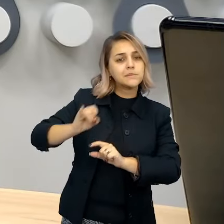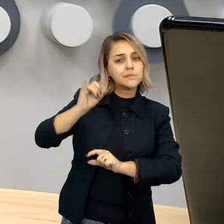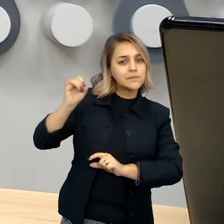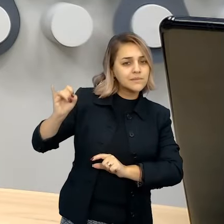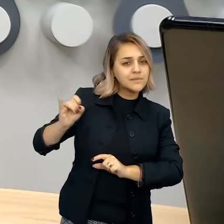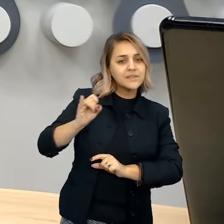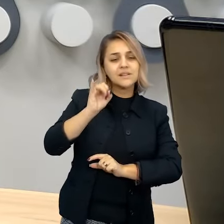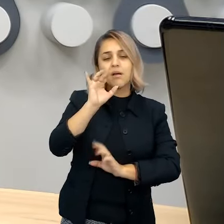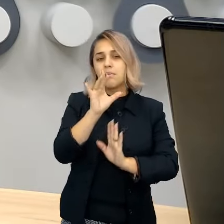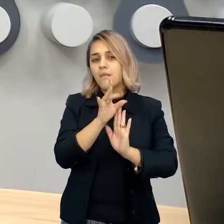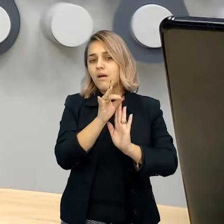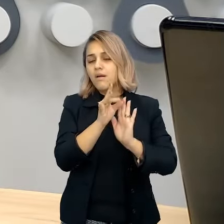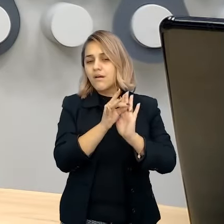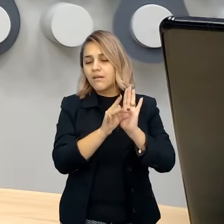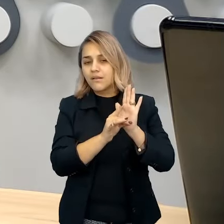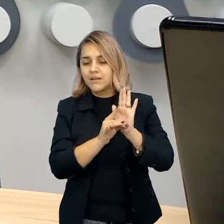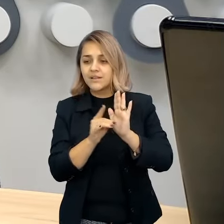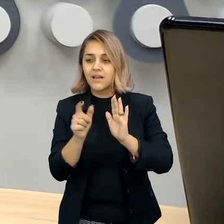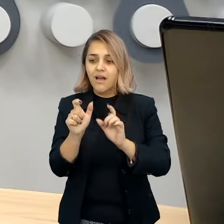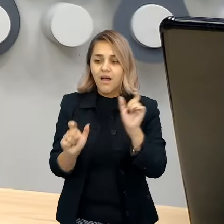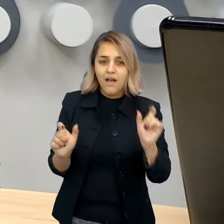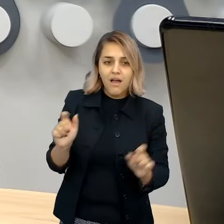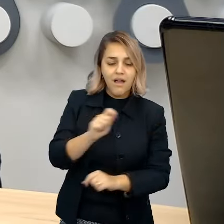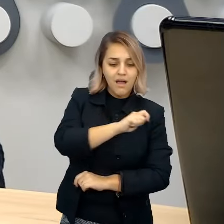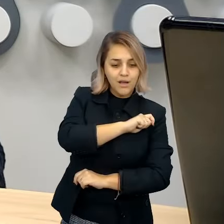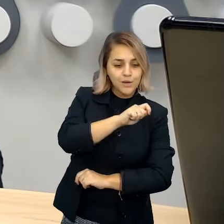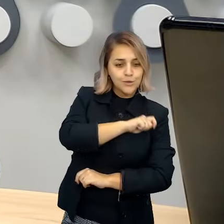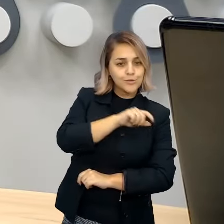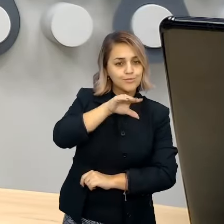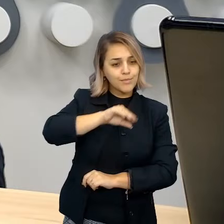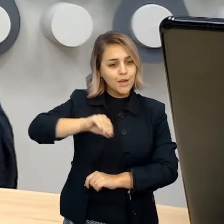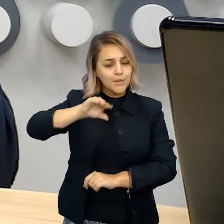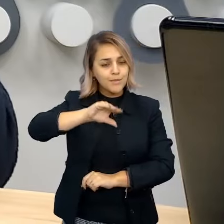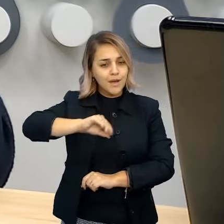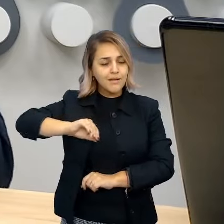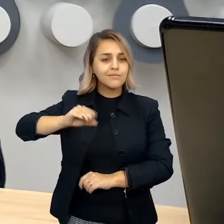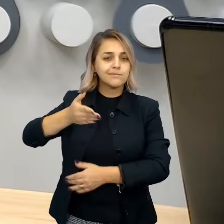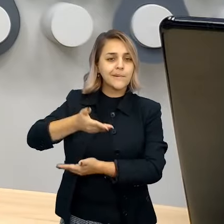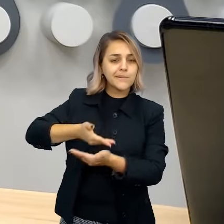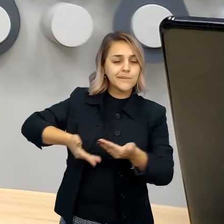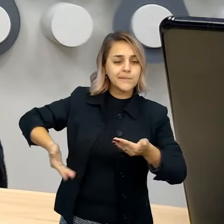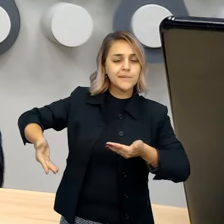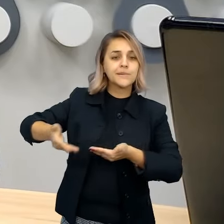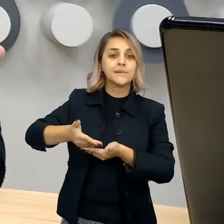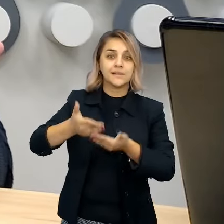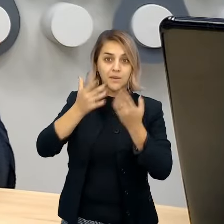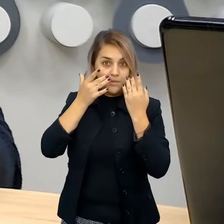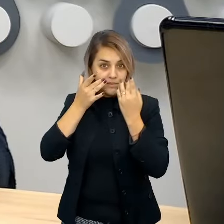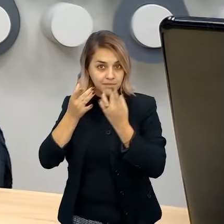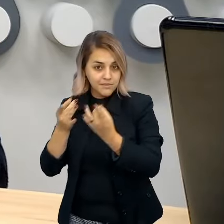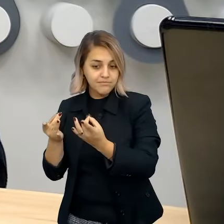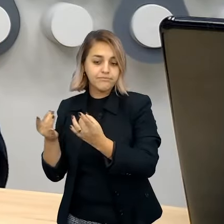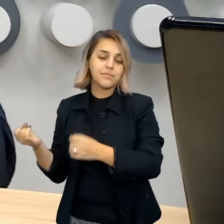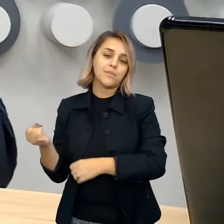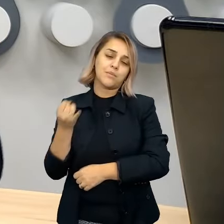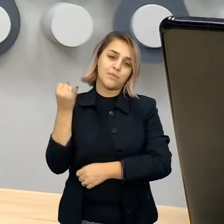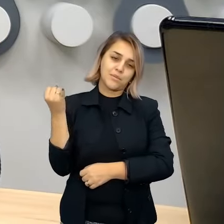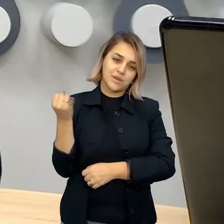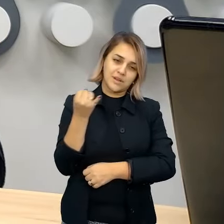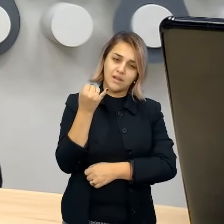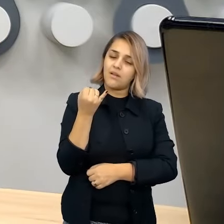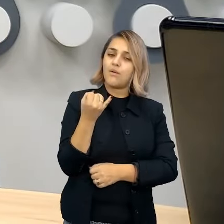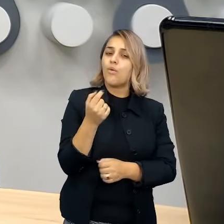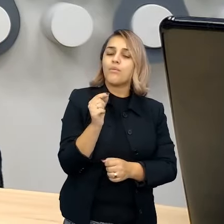cada item a partir das falas dos estudantes. Então é importante ouvir os estudantes. A definição do problema, né, o que pesquisar. Por